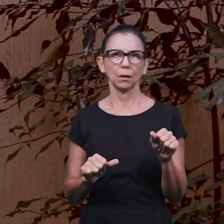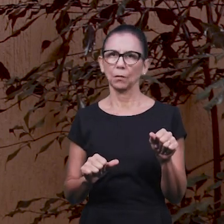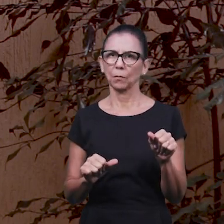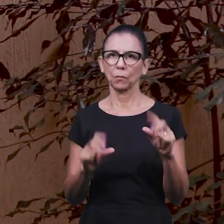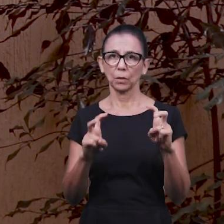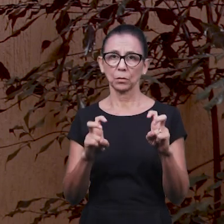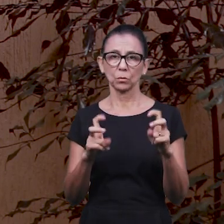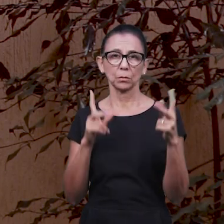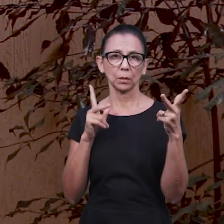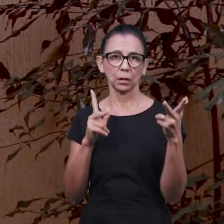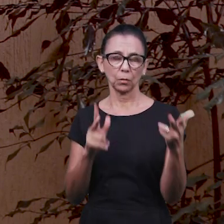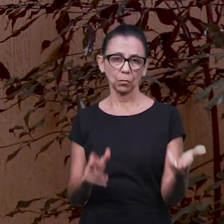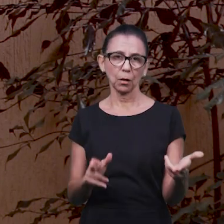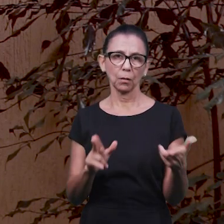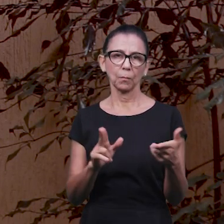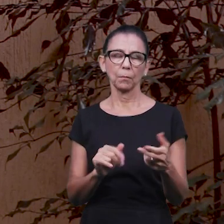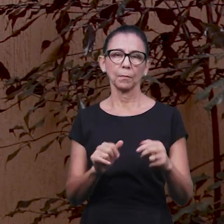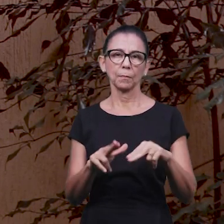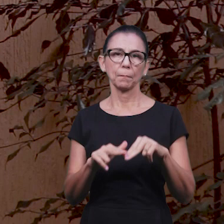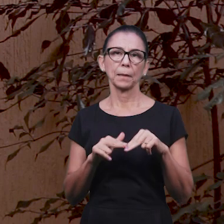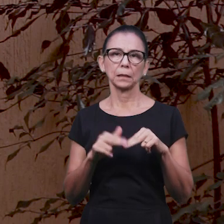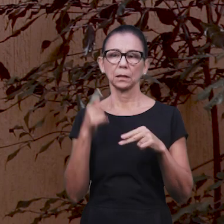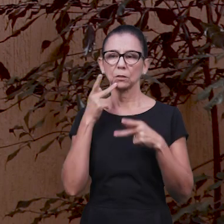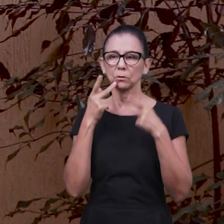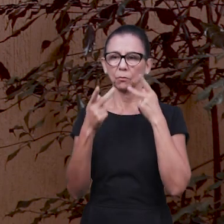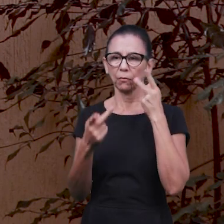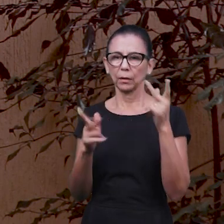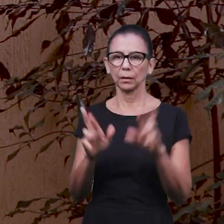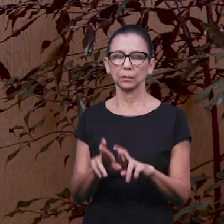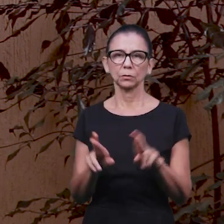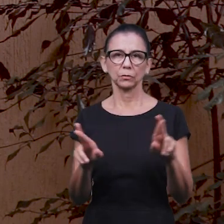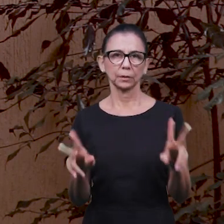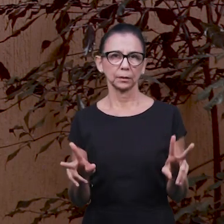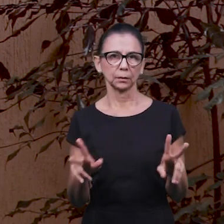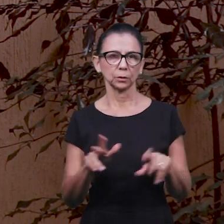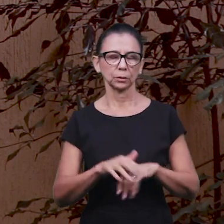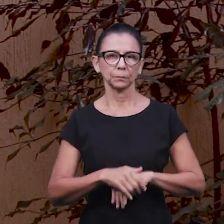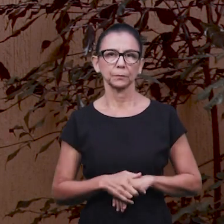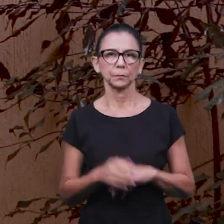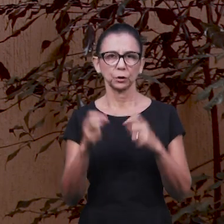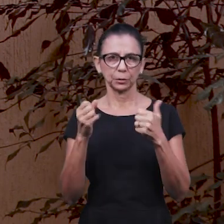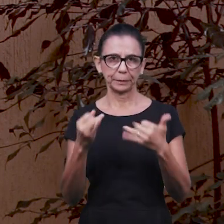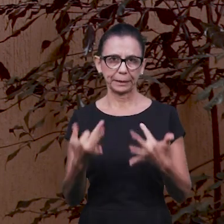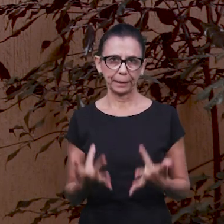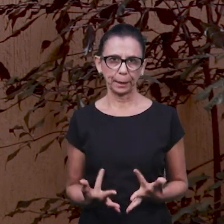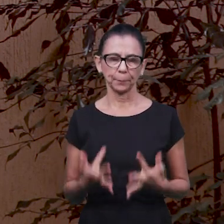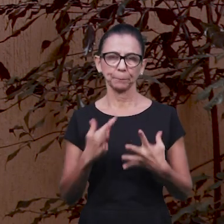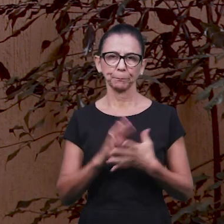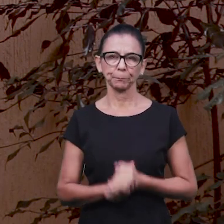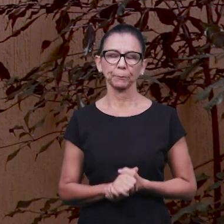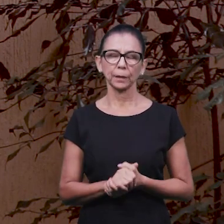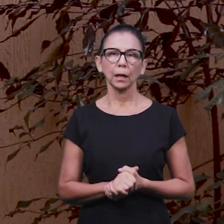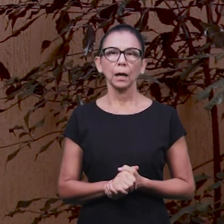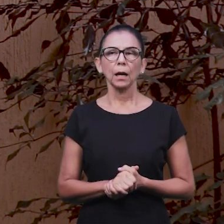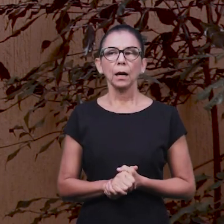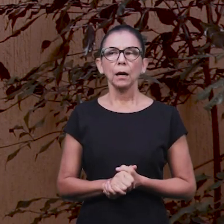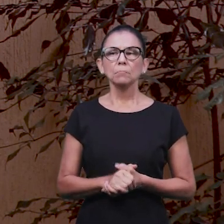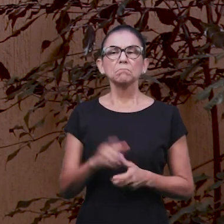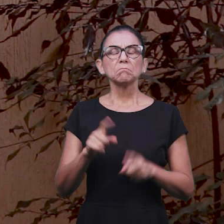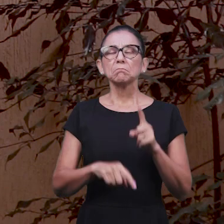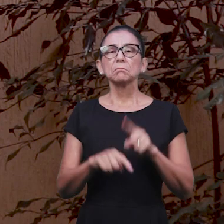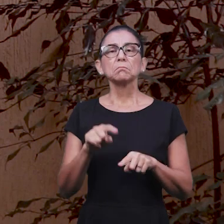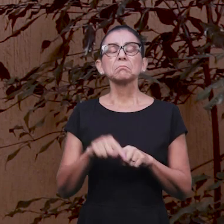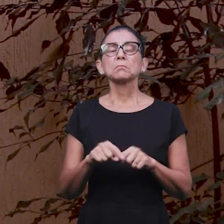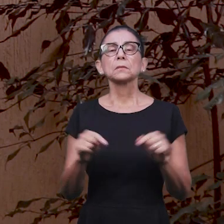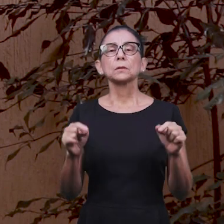a forma de falar é que muda, é que fica diferente. Então, para quem é esse material? É